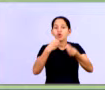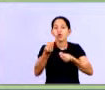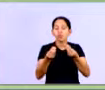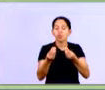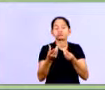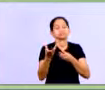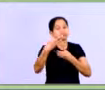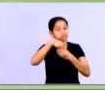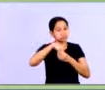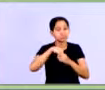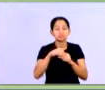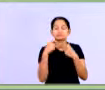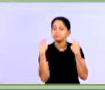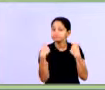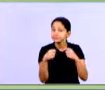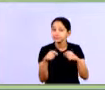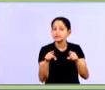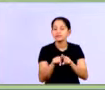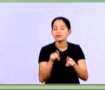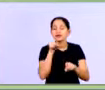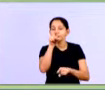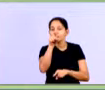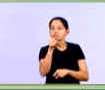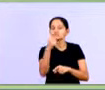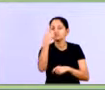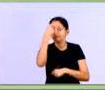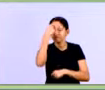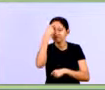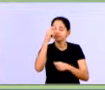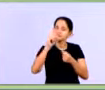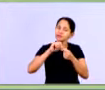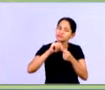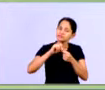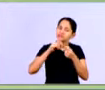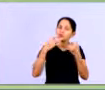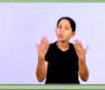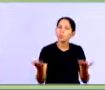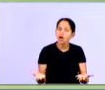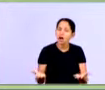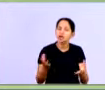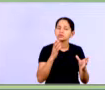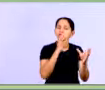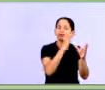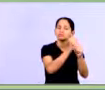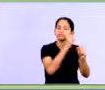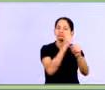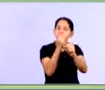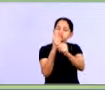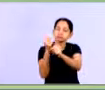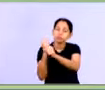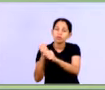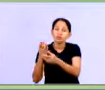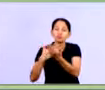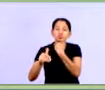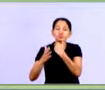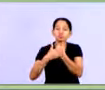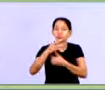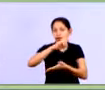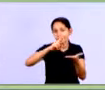resume que necessariamente você vai estar associando o fluxo de caixa, todas as entradas no que diz respeito às